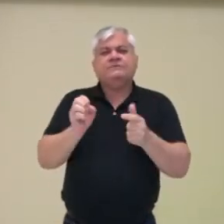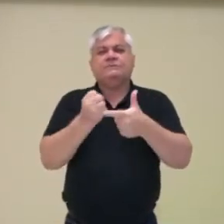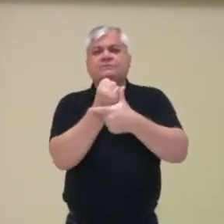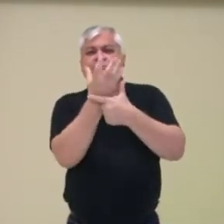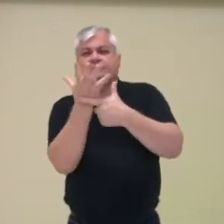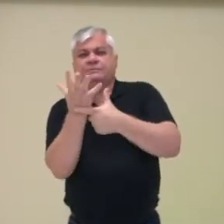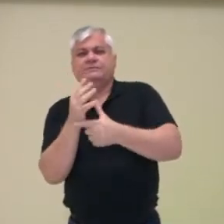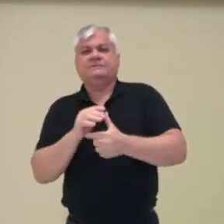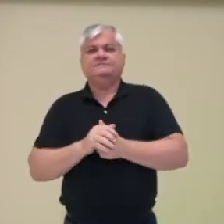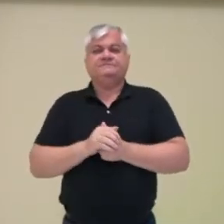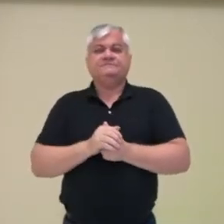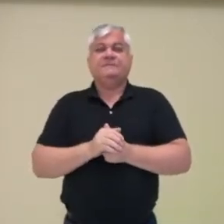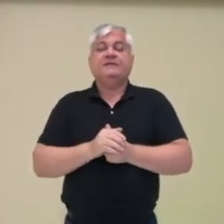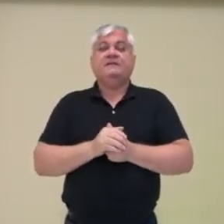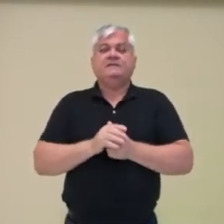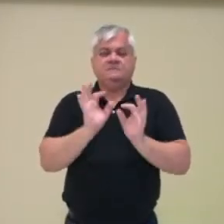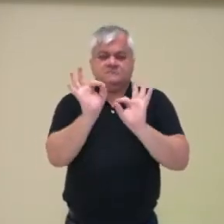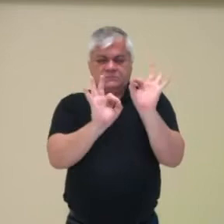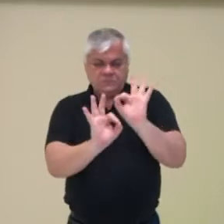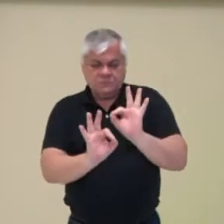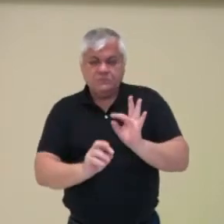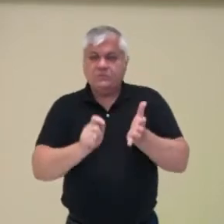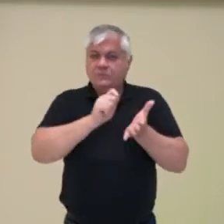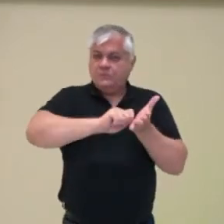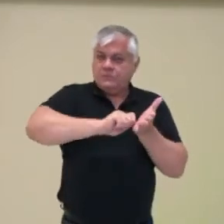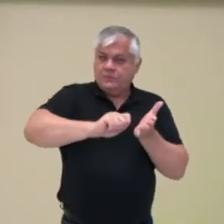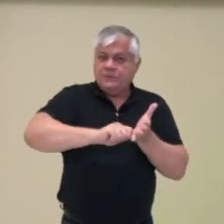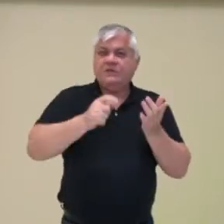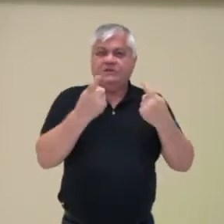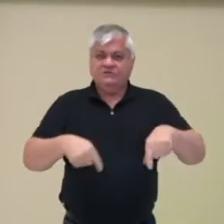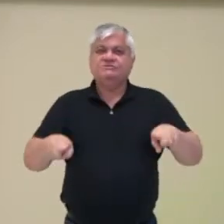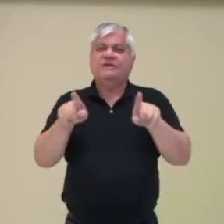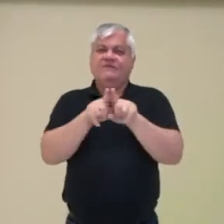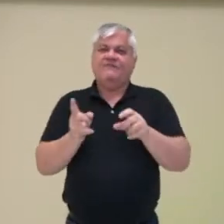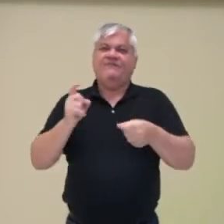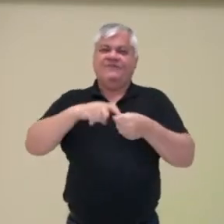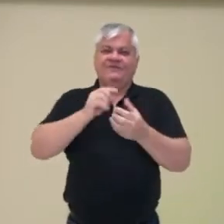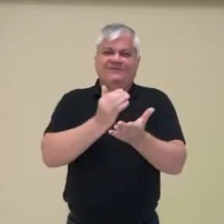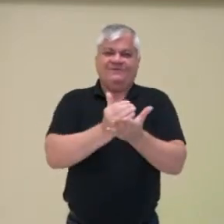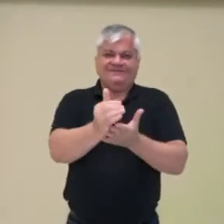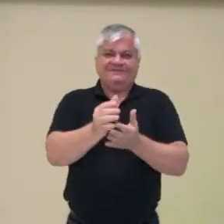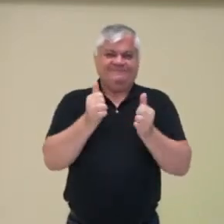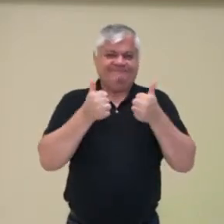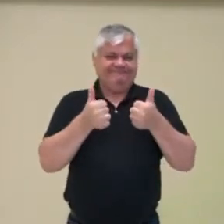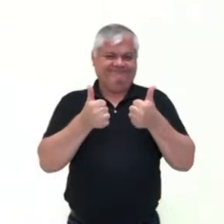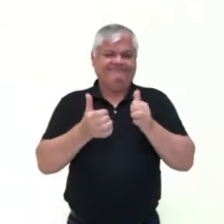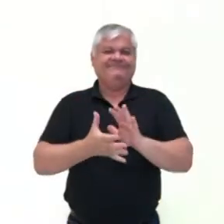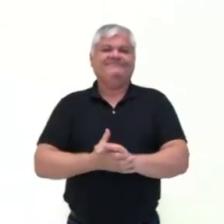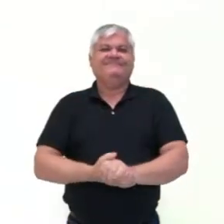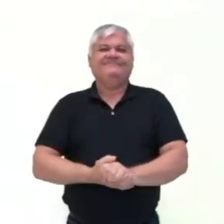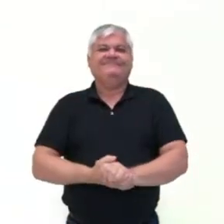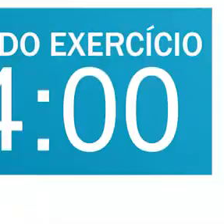expressões. Resolvam, façam no caderno bonitinho e já já a gente volta para a correção, beleza?